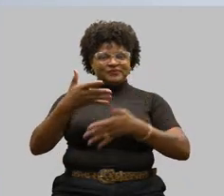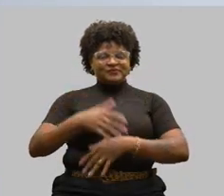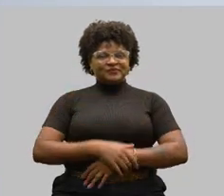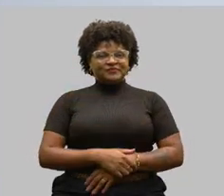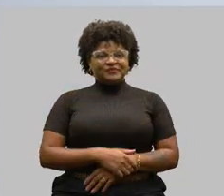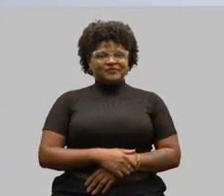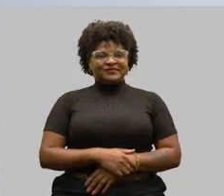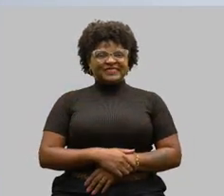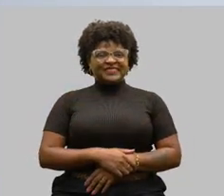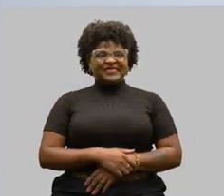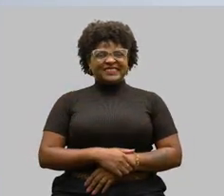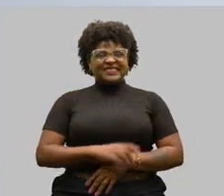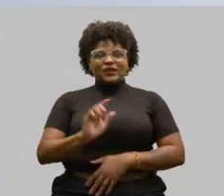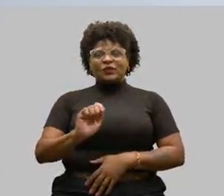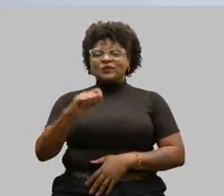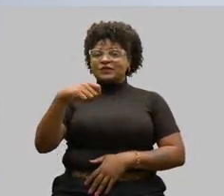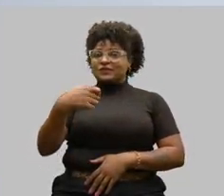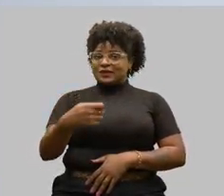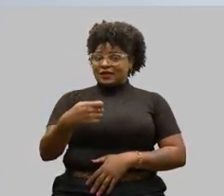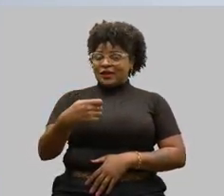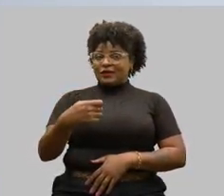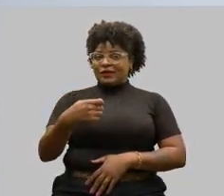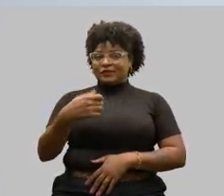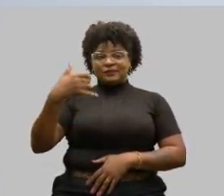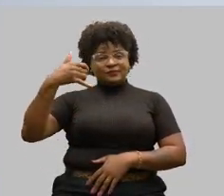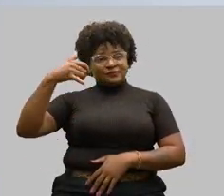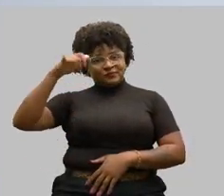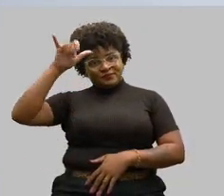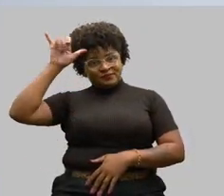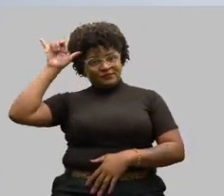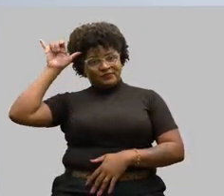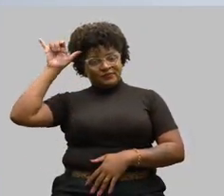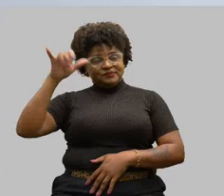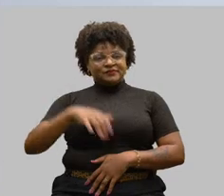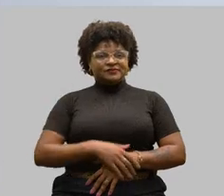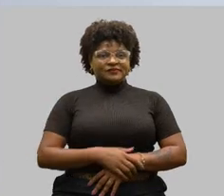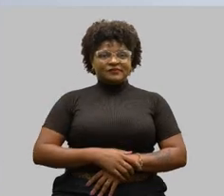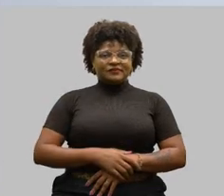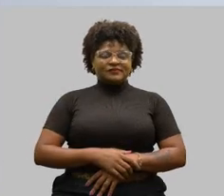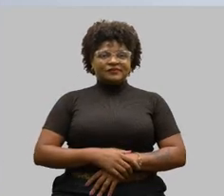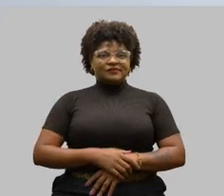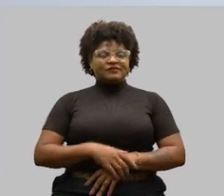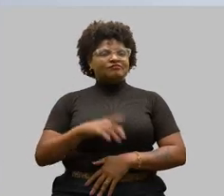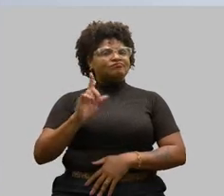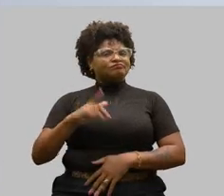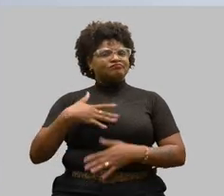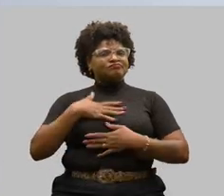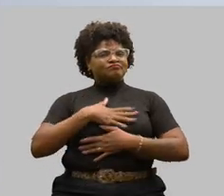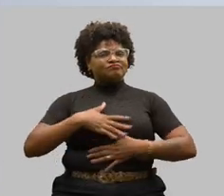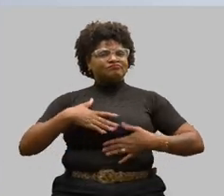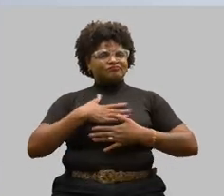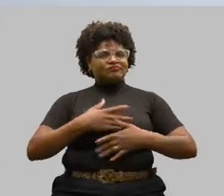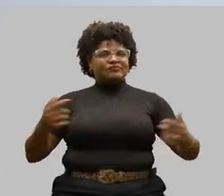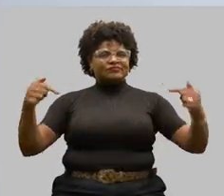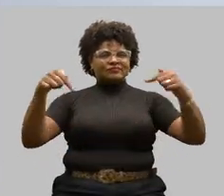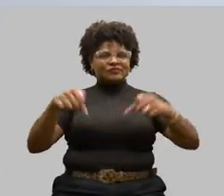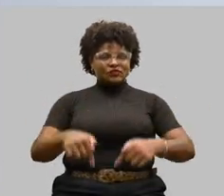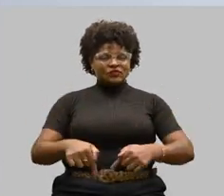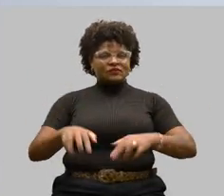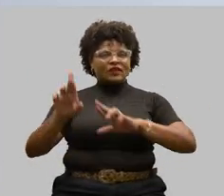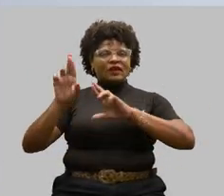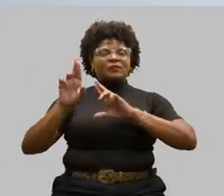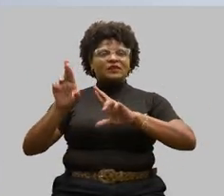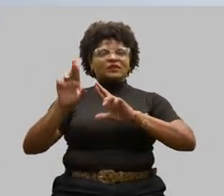com Y é um privilégio estar aqui com vocês representando a Associação Nacional do emprego apoiado